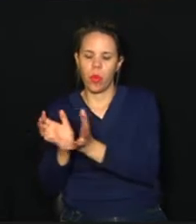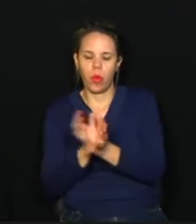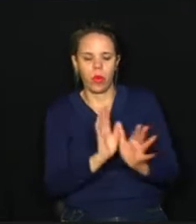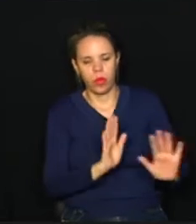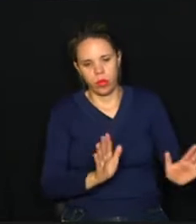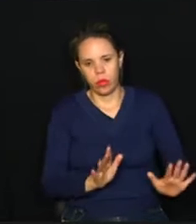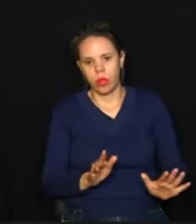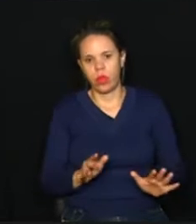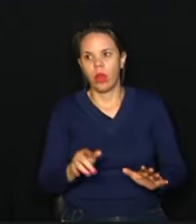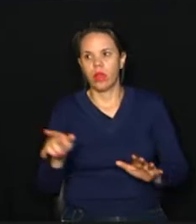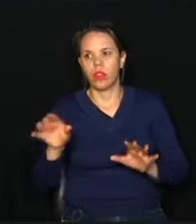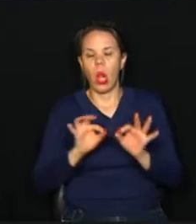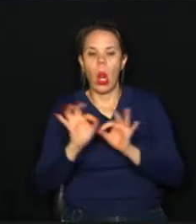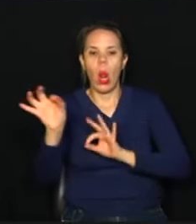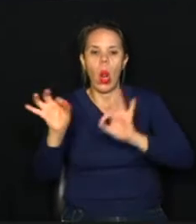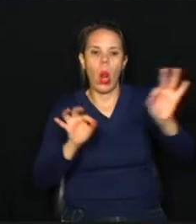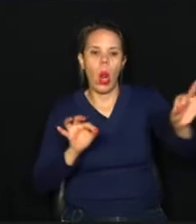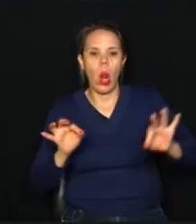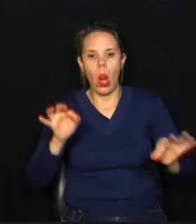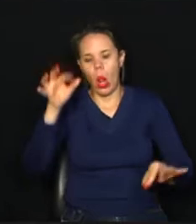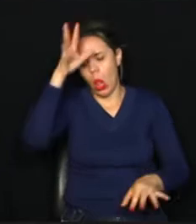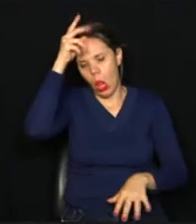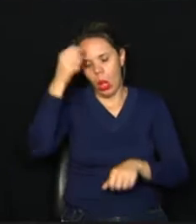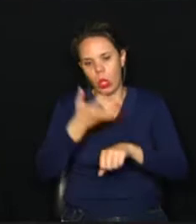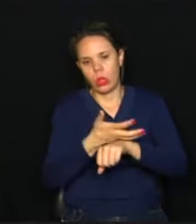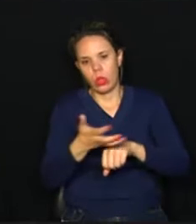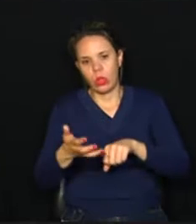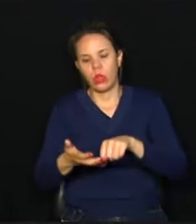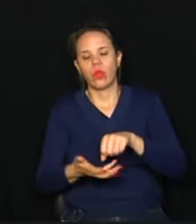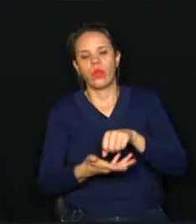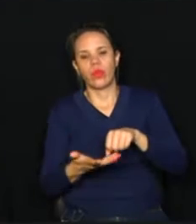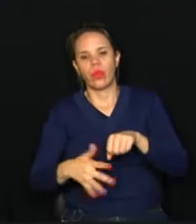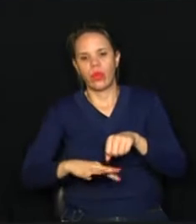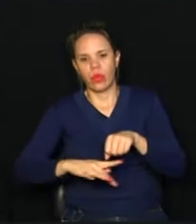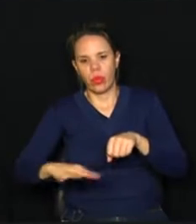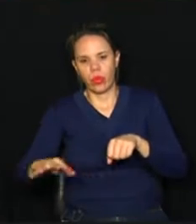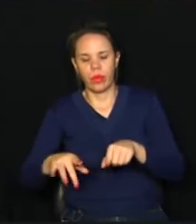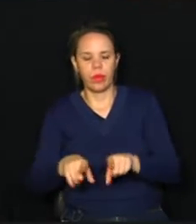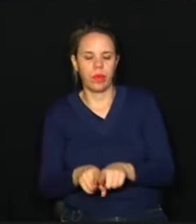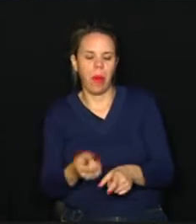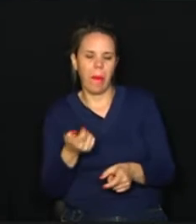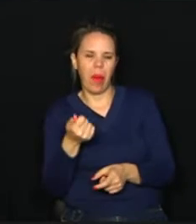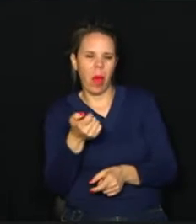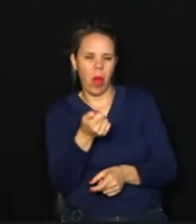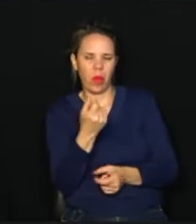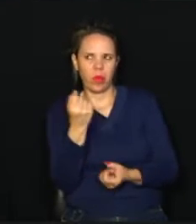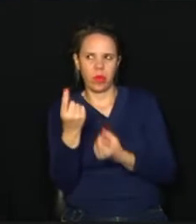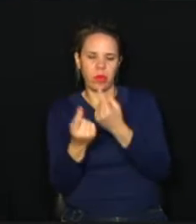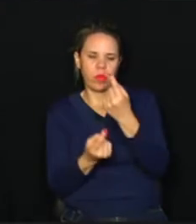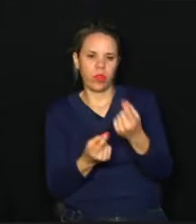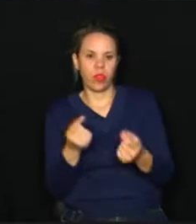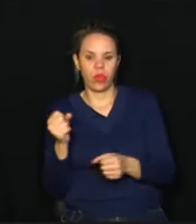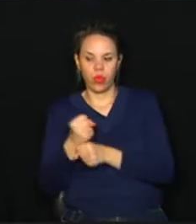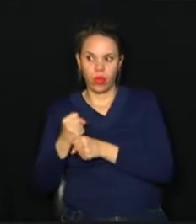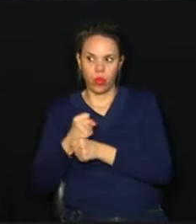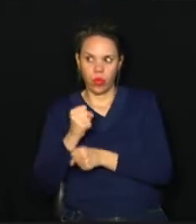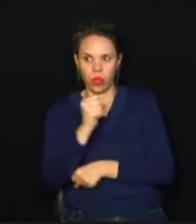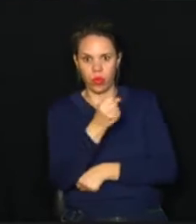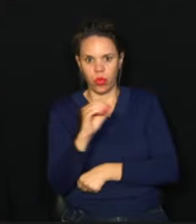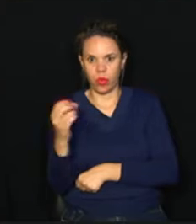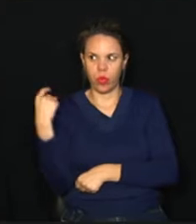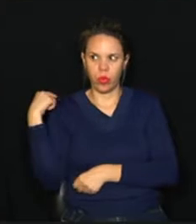na área da Mata Atlântica, com repercussão em poucos casos. Desde os anos 80 também,